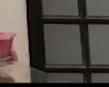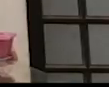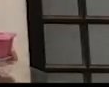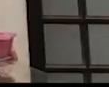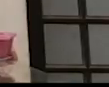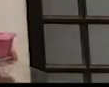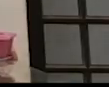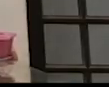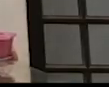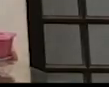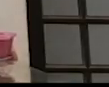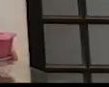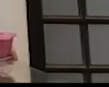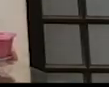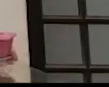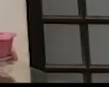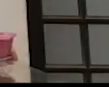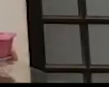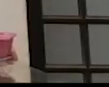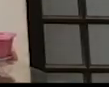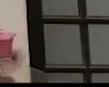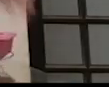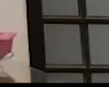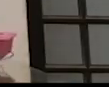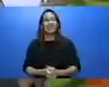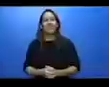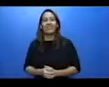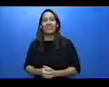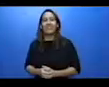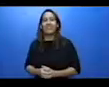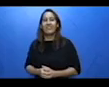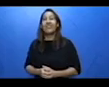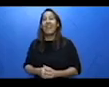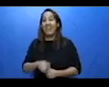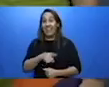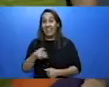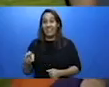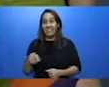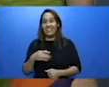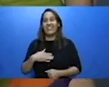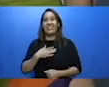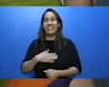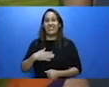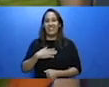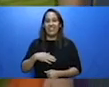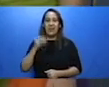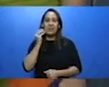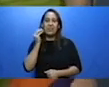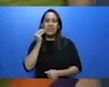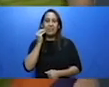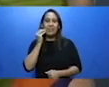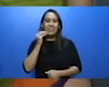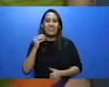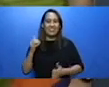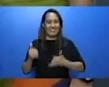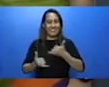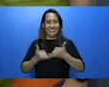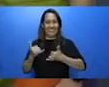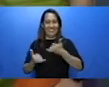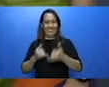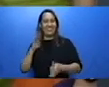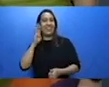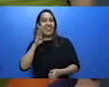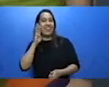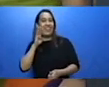e respondam corretamente as perguntas, hein, turminha? E aí, gostaram da experiência? Divertida, né?